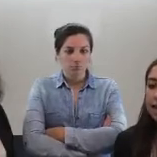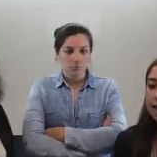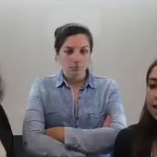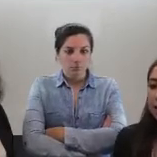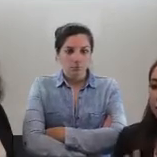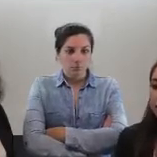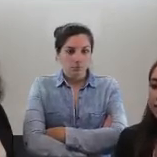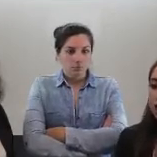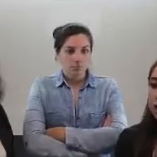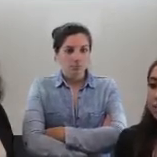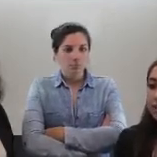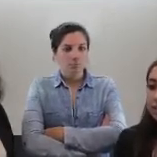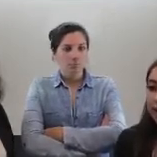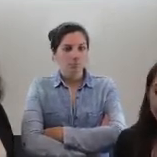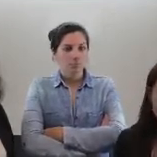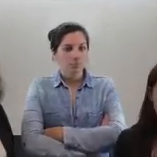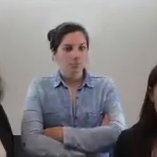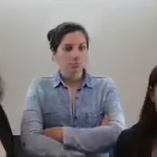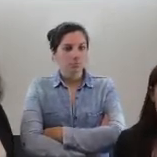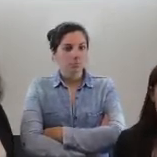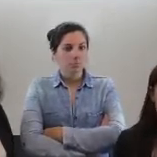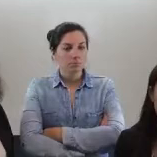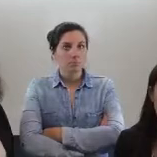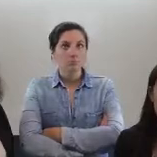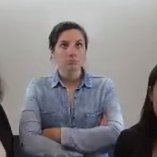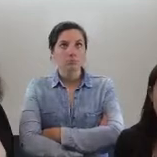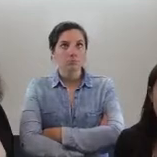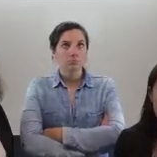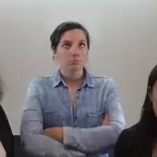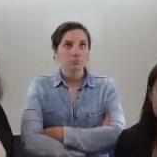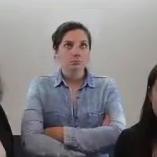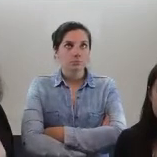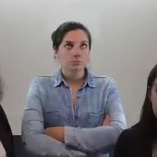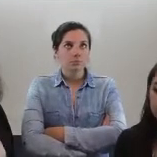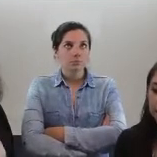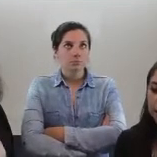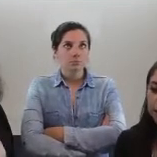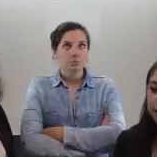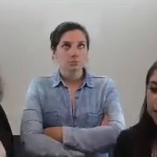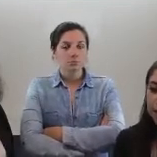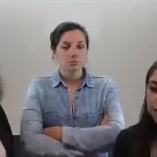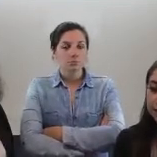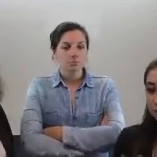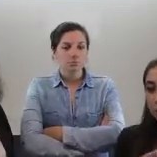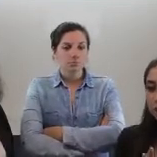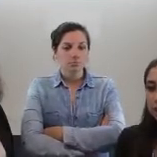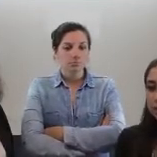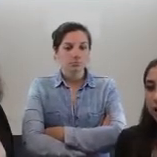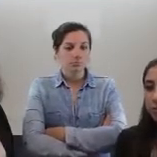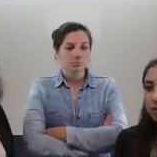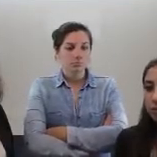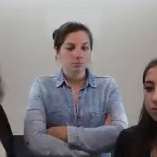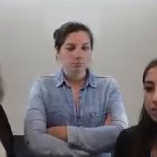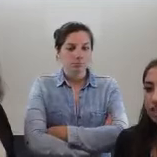casa darem uma pesquisadinha ali, mas tem como criar o cadastro, é interessante para poder ter na sua